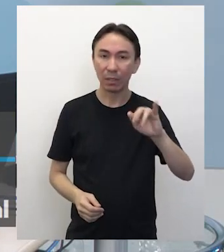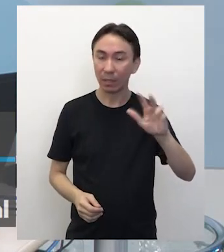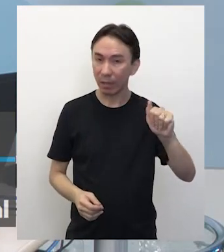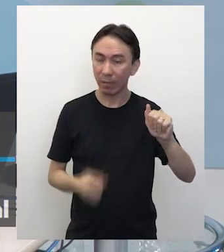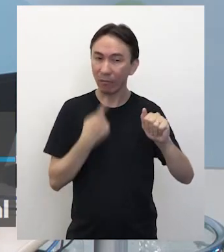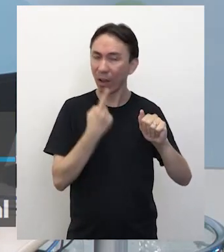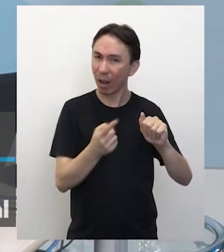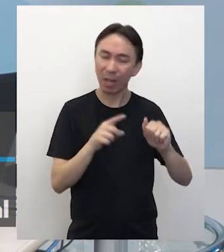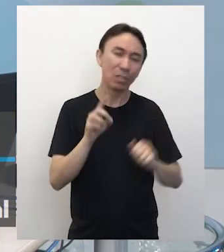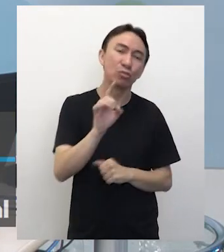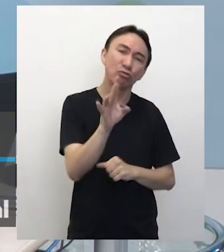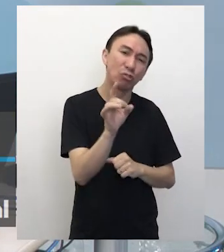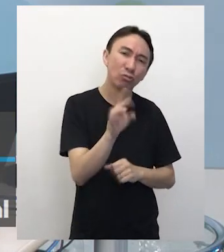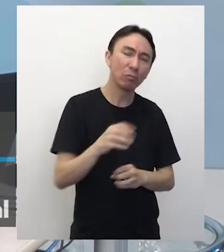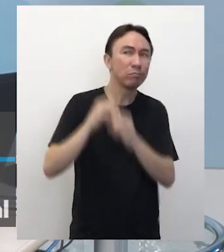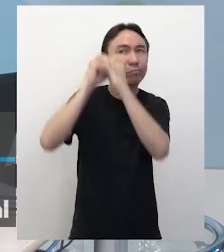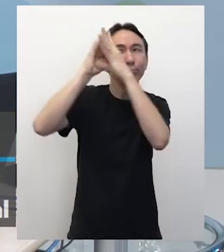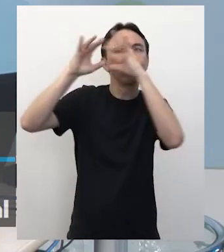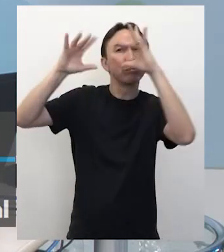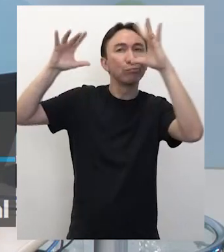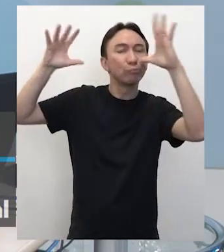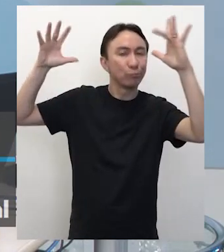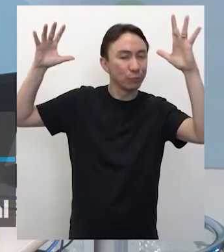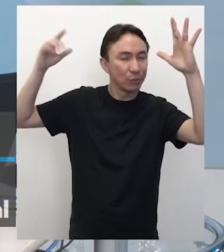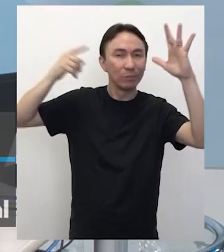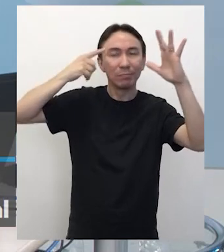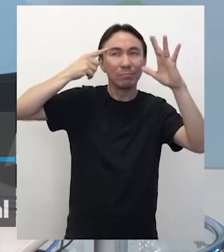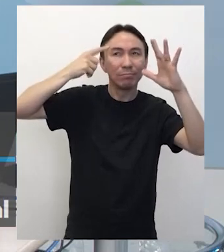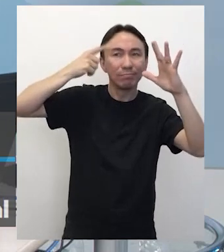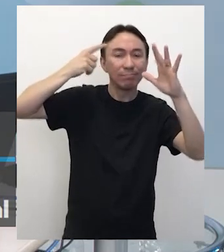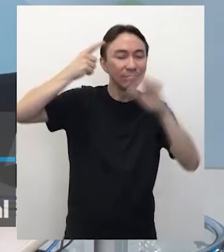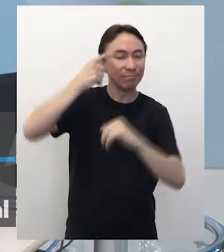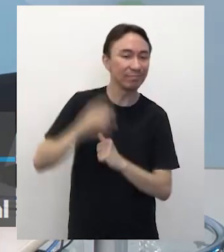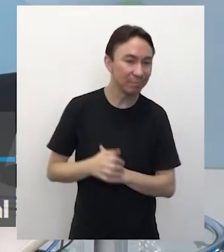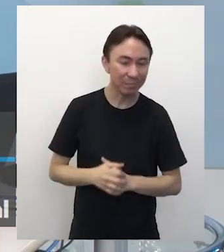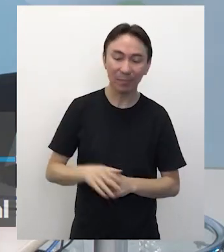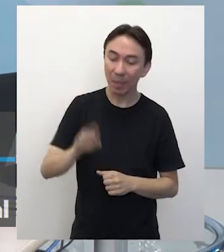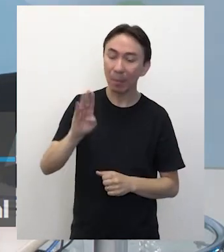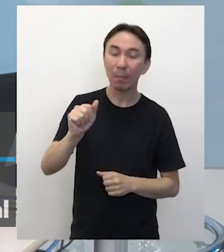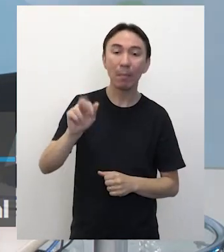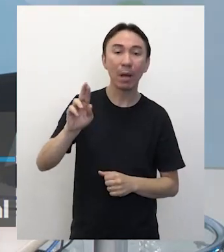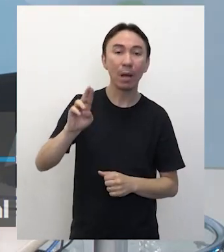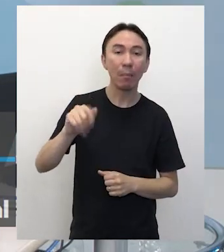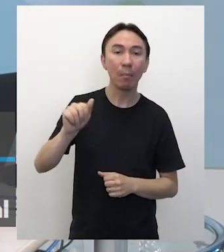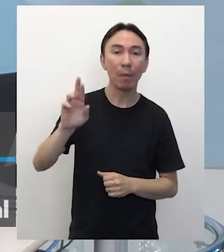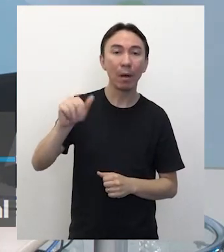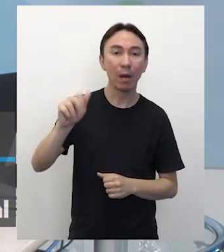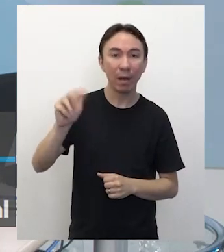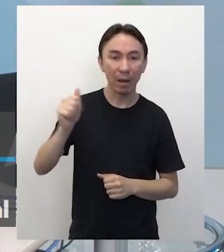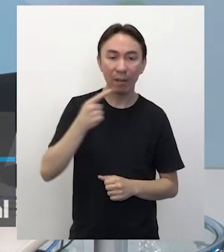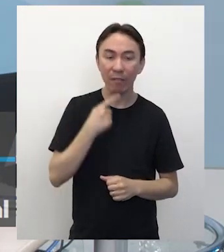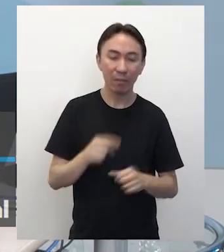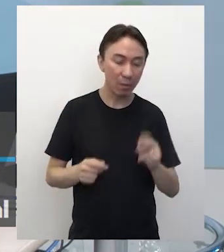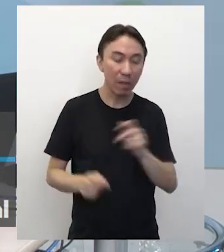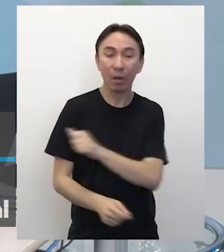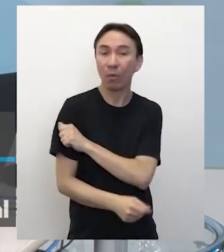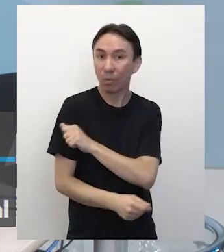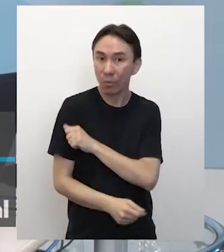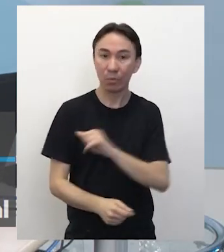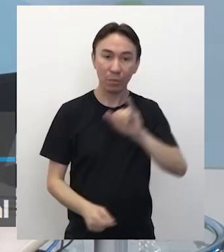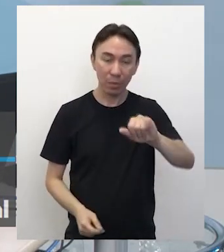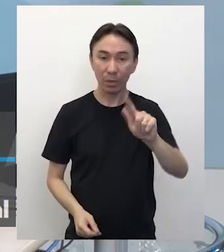a professora, a professora Bárbara trouxe o comentário do Igor. E o Igor diz, no quintal dele tinha